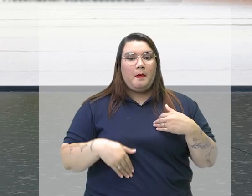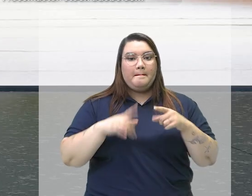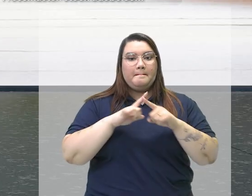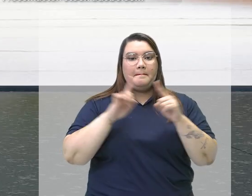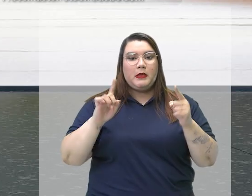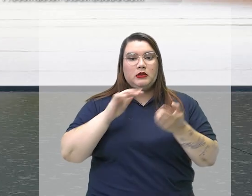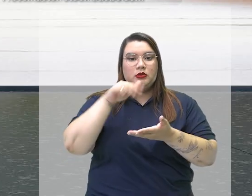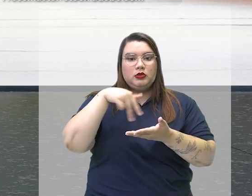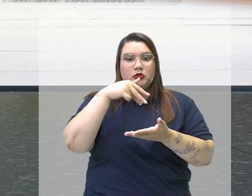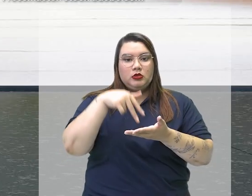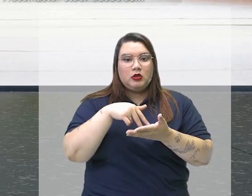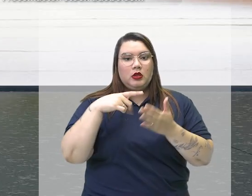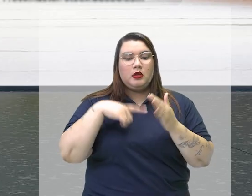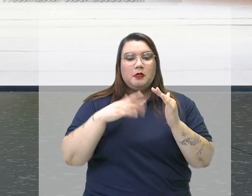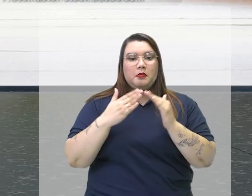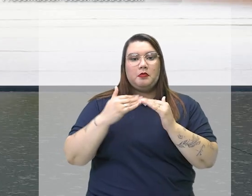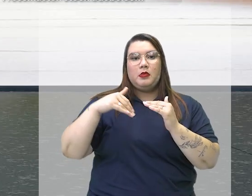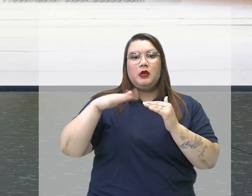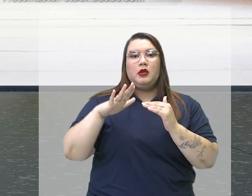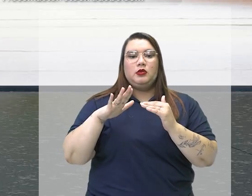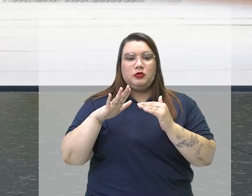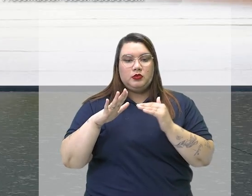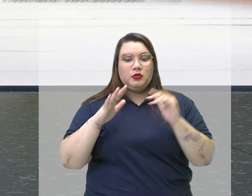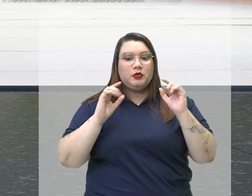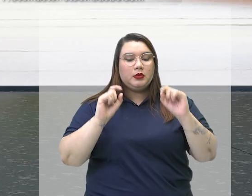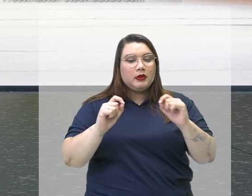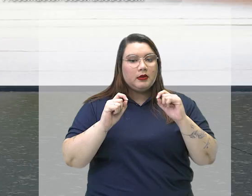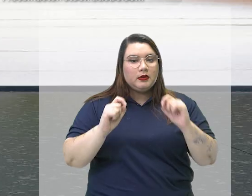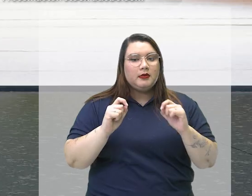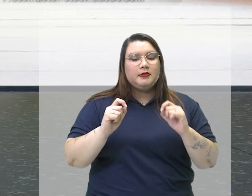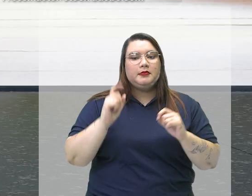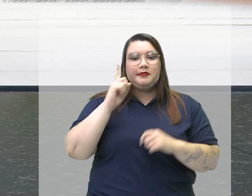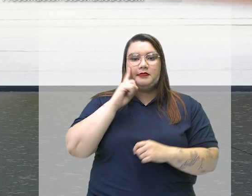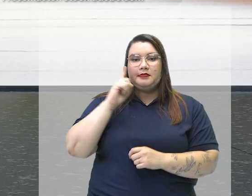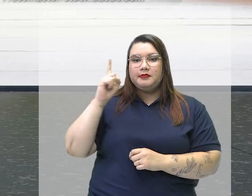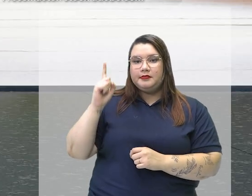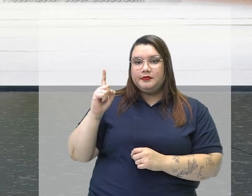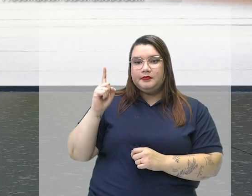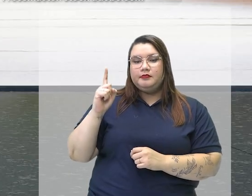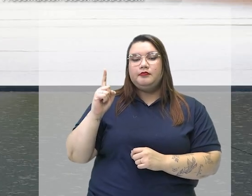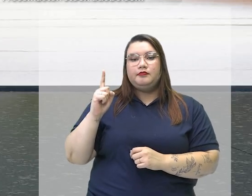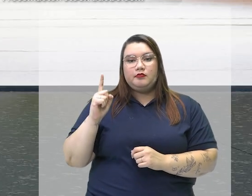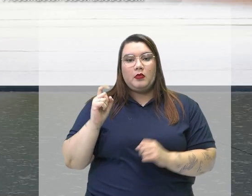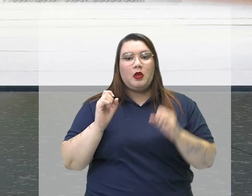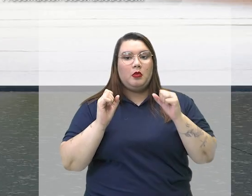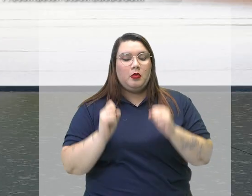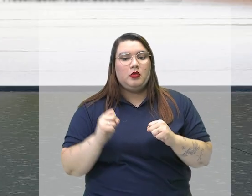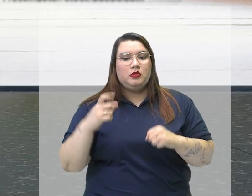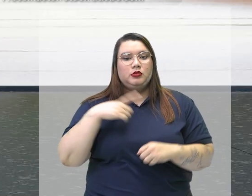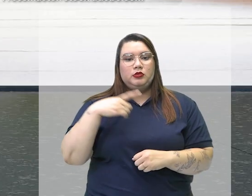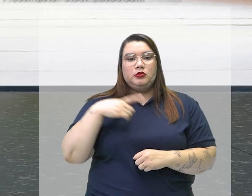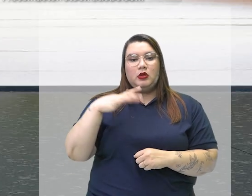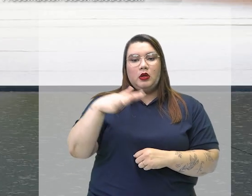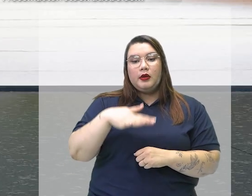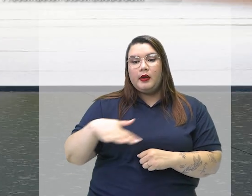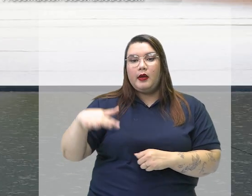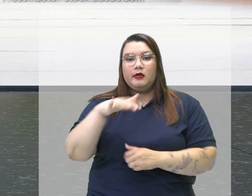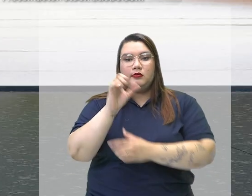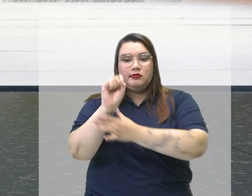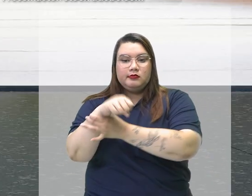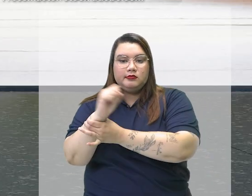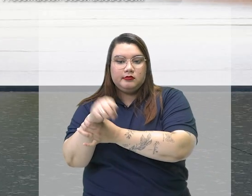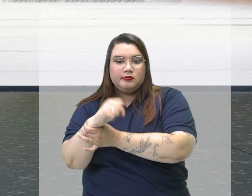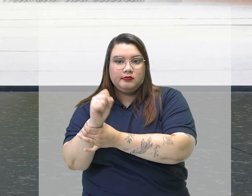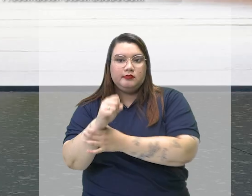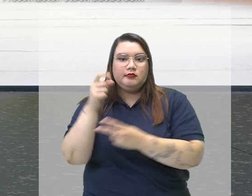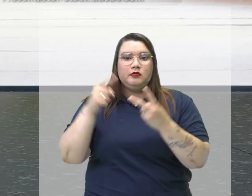física, mas a ginástica ela vai além disso. Vamos ver o que mais nós temos aí, olha só. A ginástica